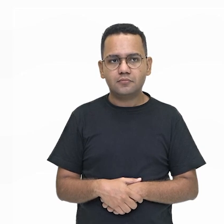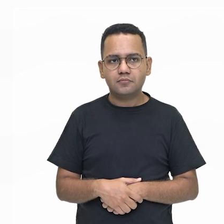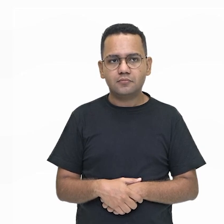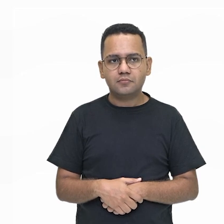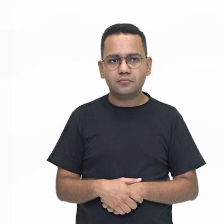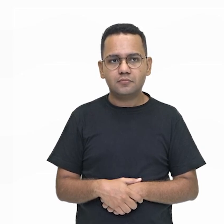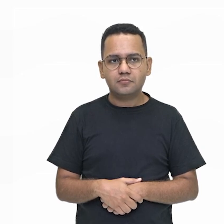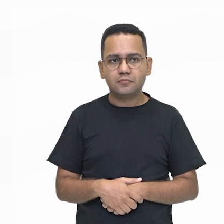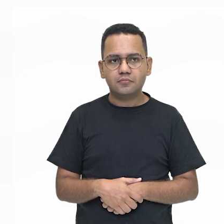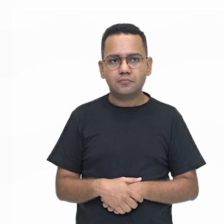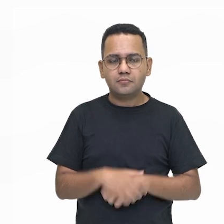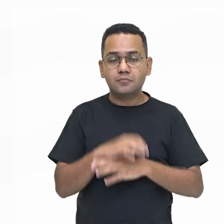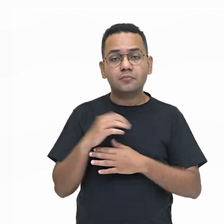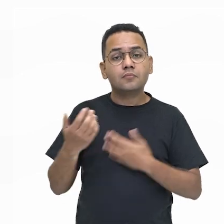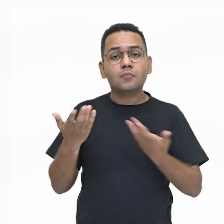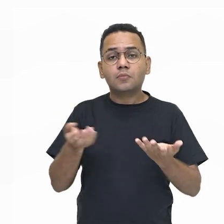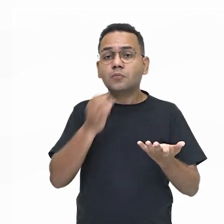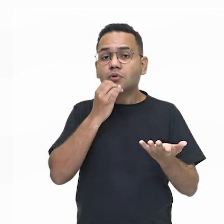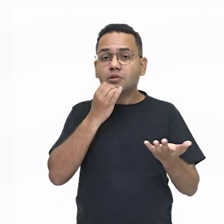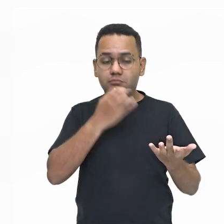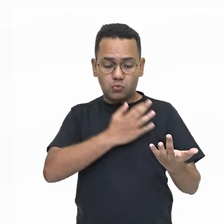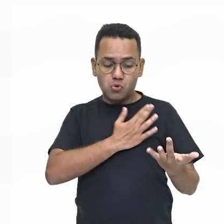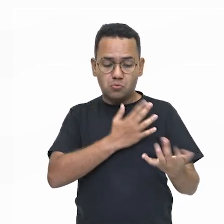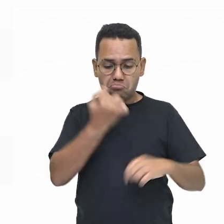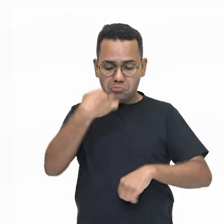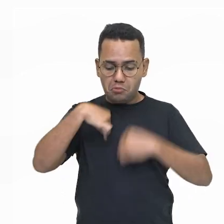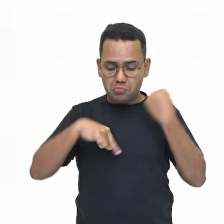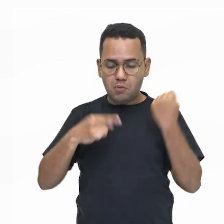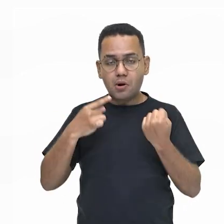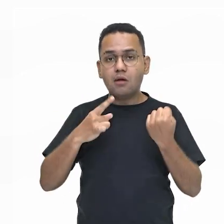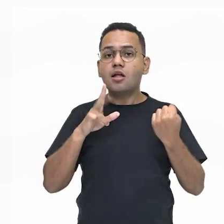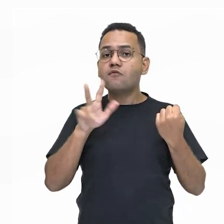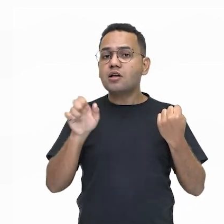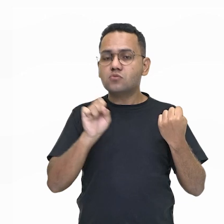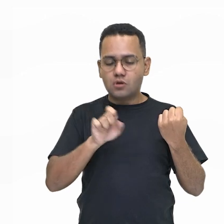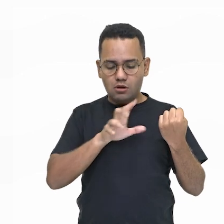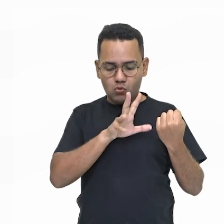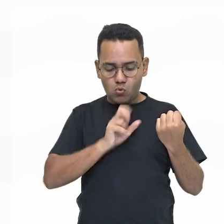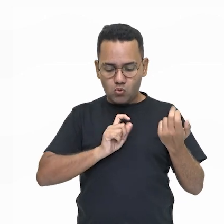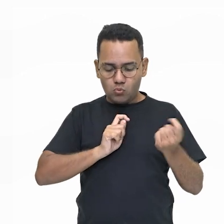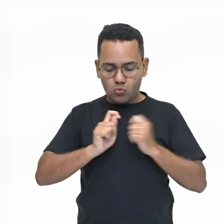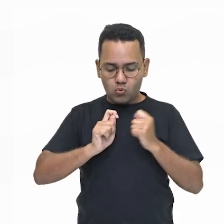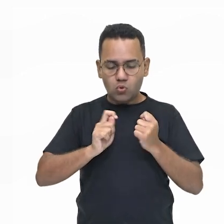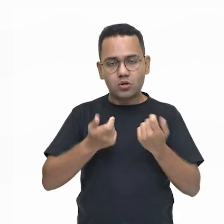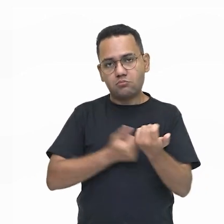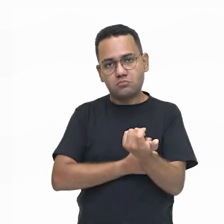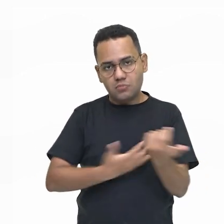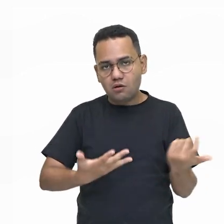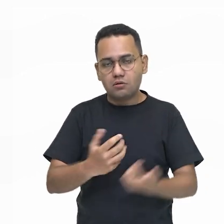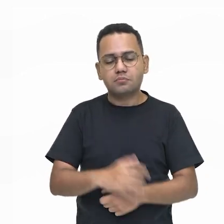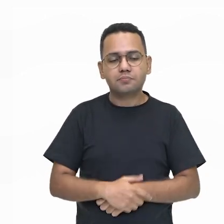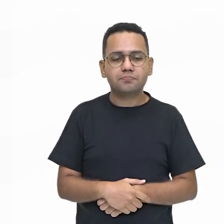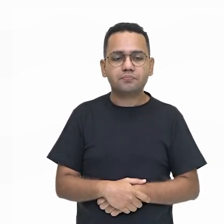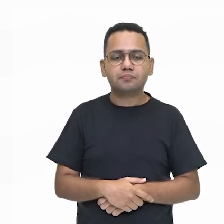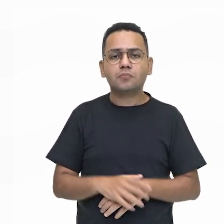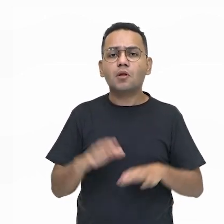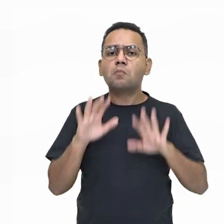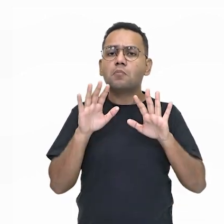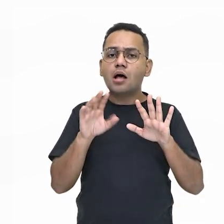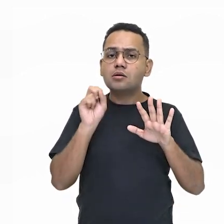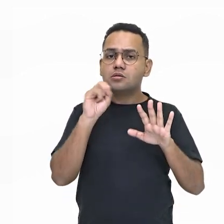filtra o sangue. Então, gente, quando a gente adquire diabetes e pressão arterial, a gente começa a afetar o